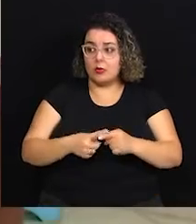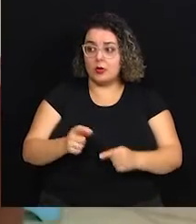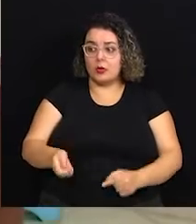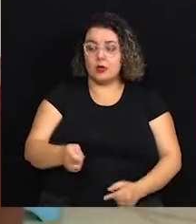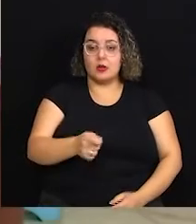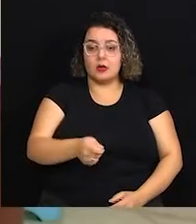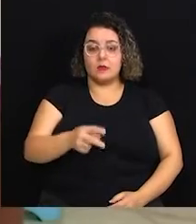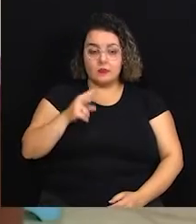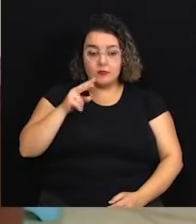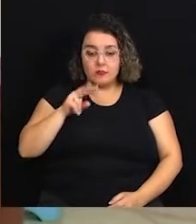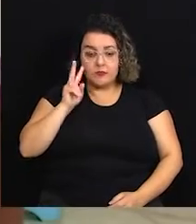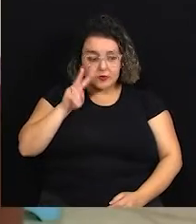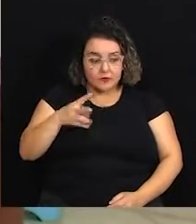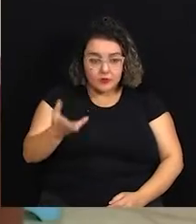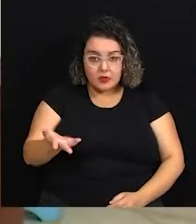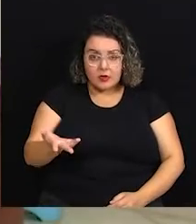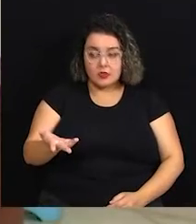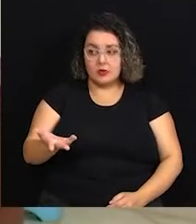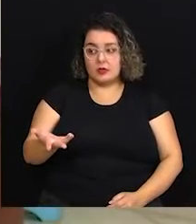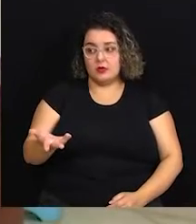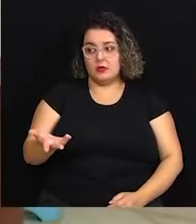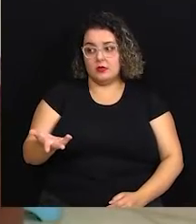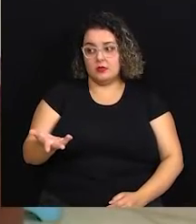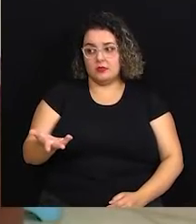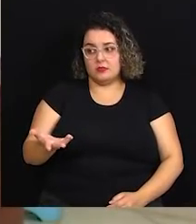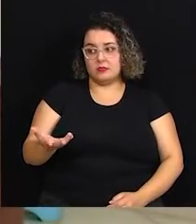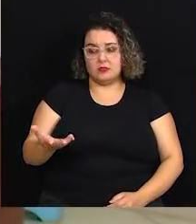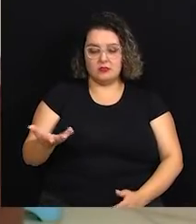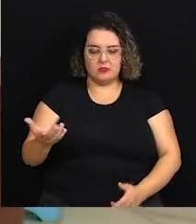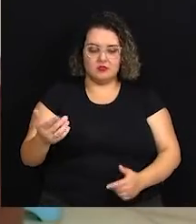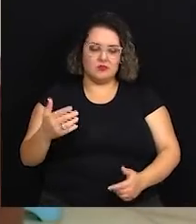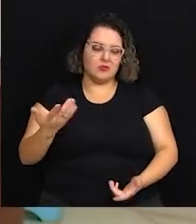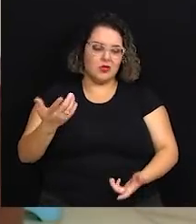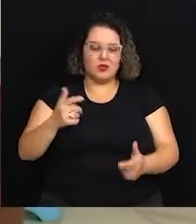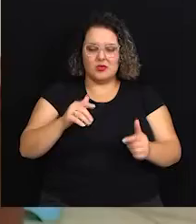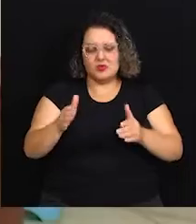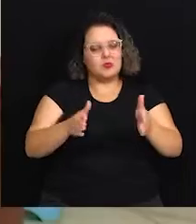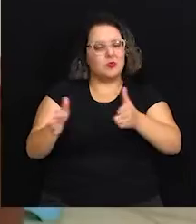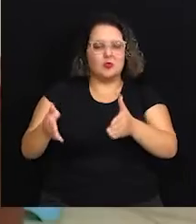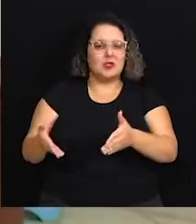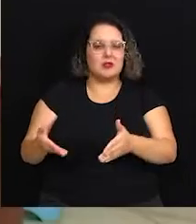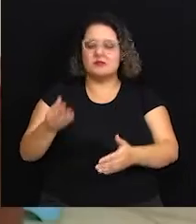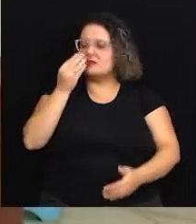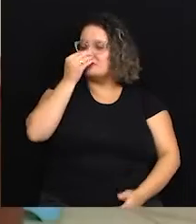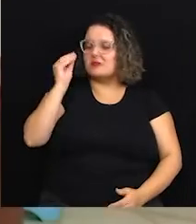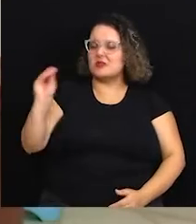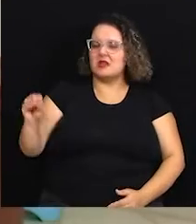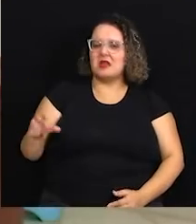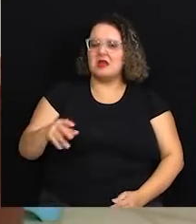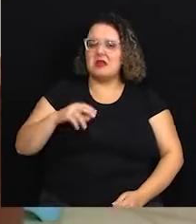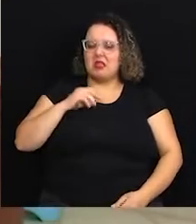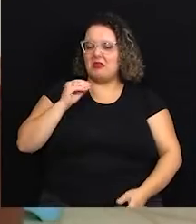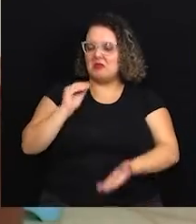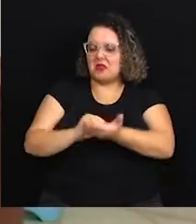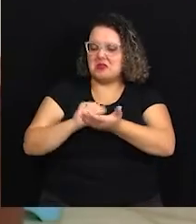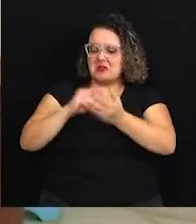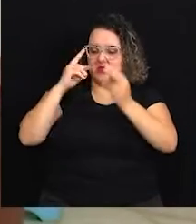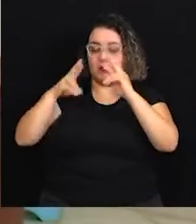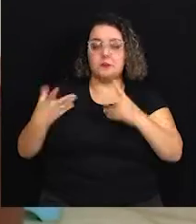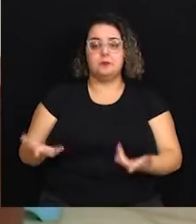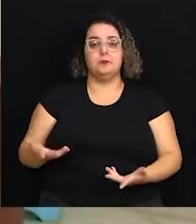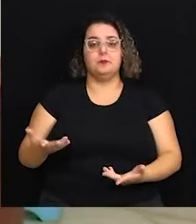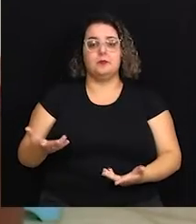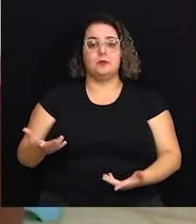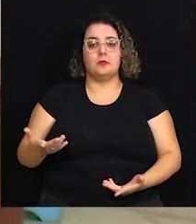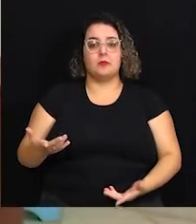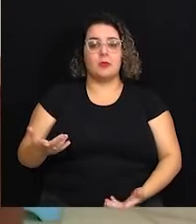bengala? Né? Eles já foram, inclusive, assim, meio maltratados em alguns momentos. Mas não, ele não enxerga o suficiente para se